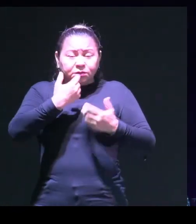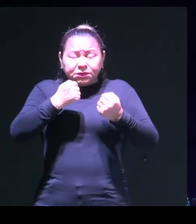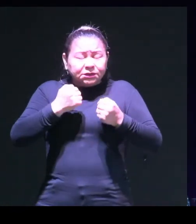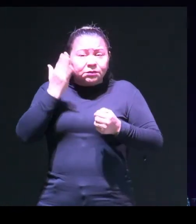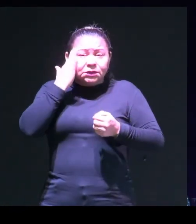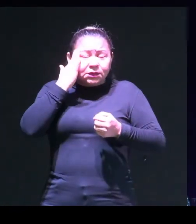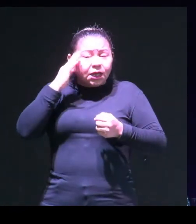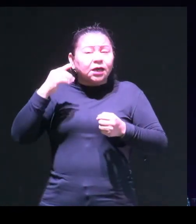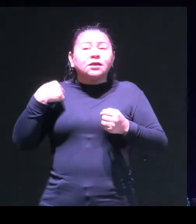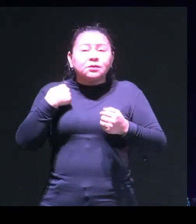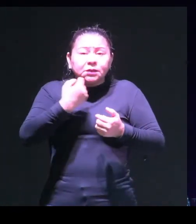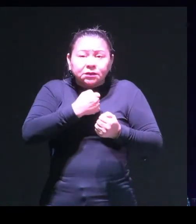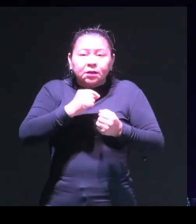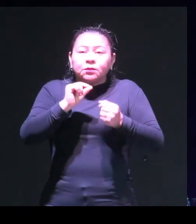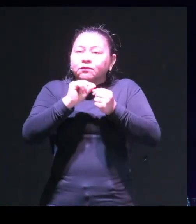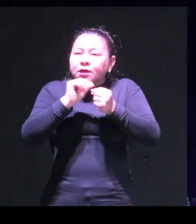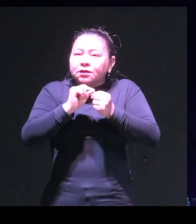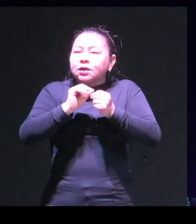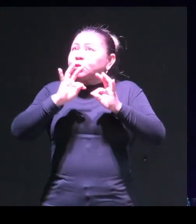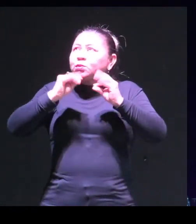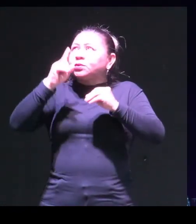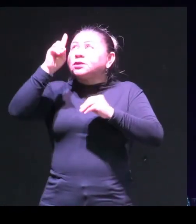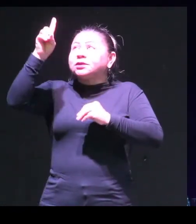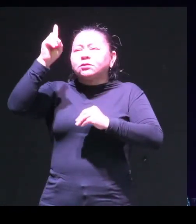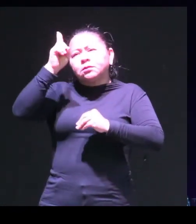chamou para fazer.